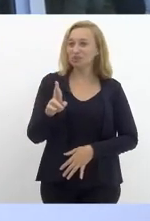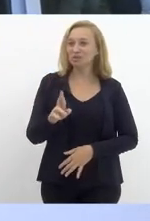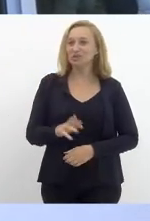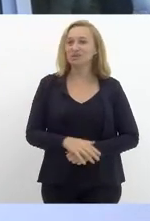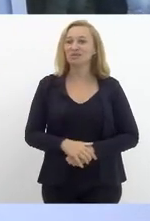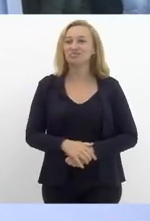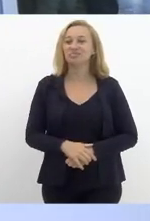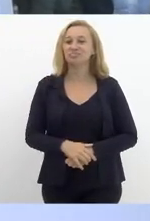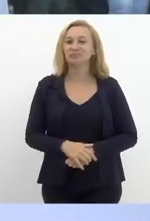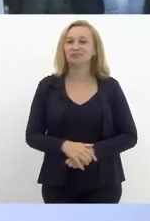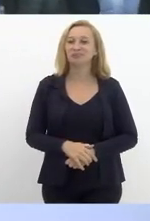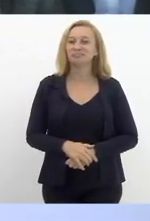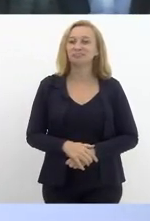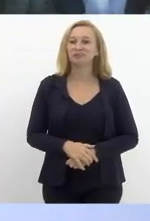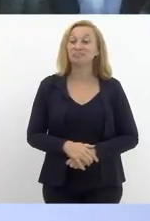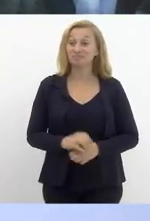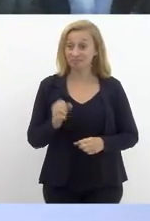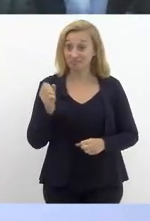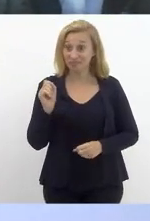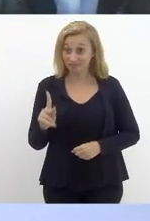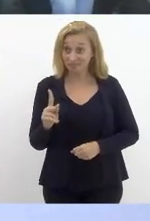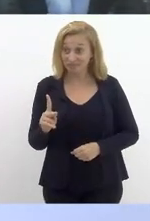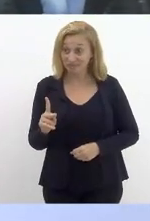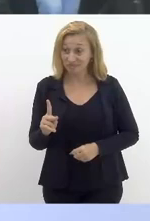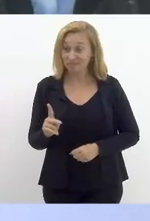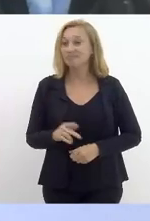Ferrari com motor. Tá bom, gente?